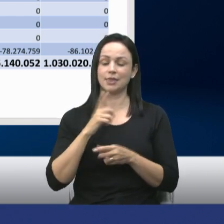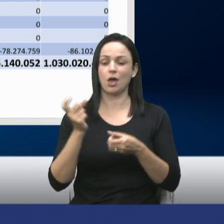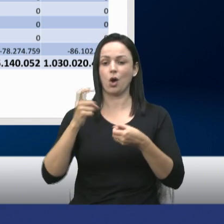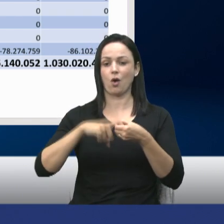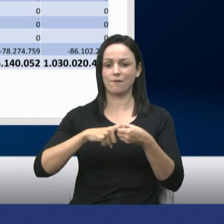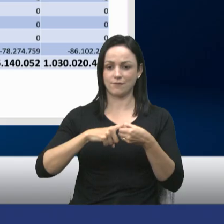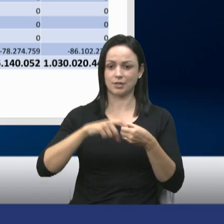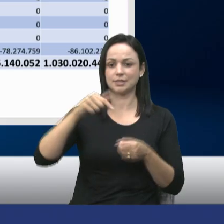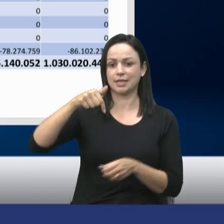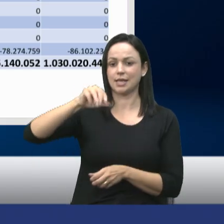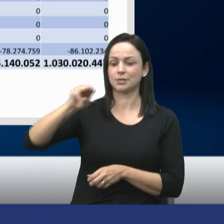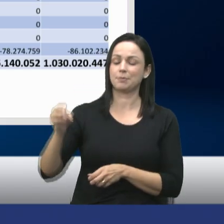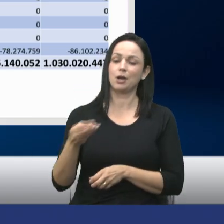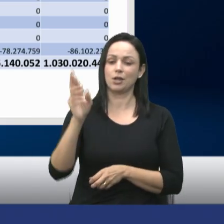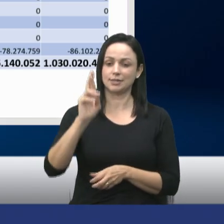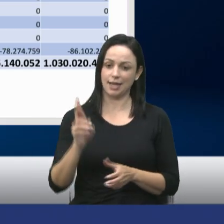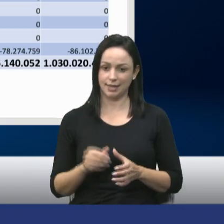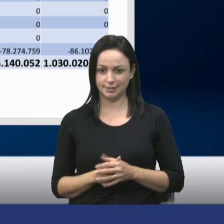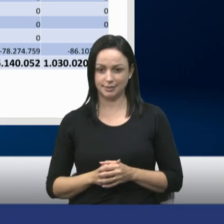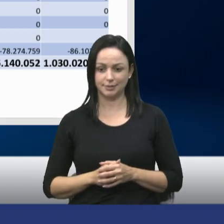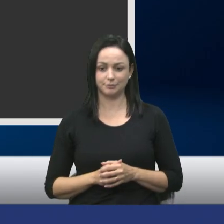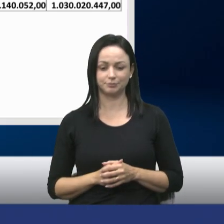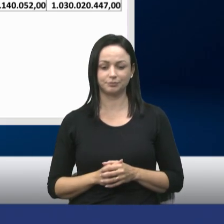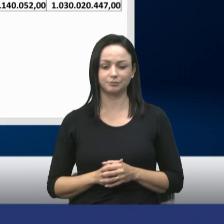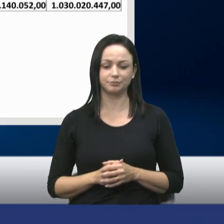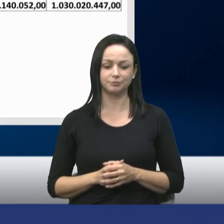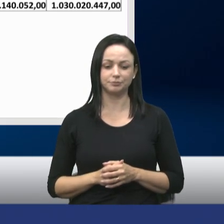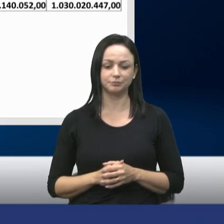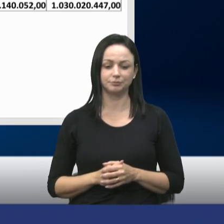de 7 milhões de reais.